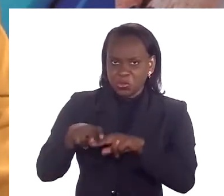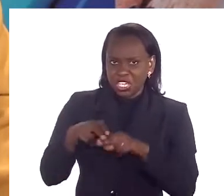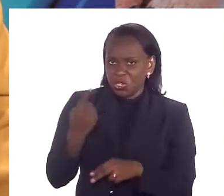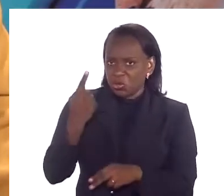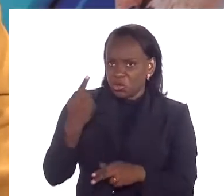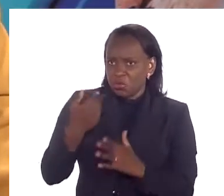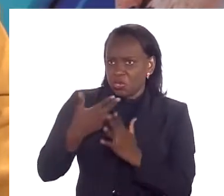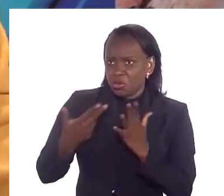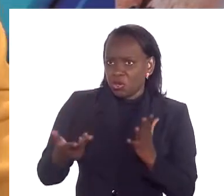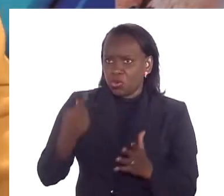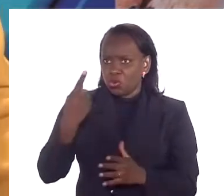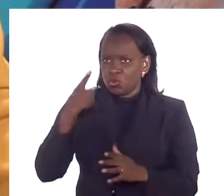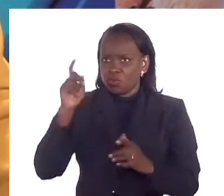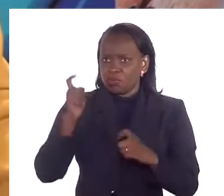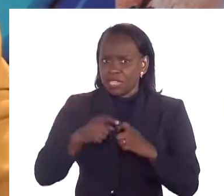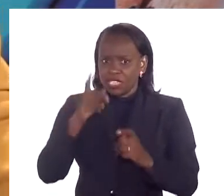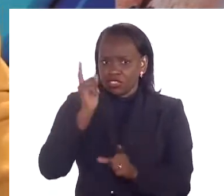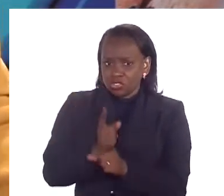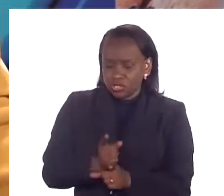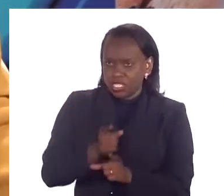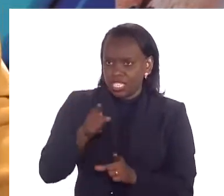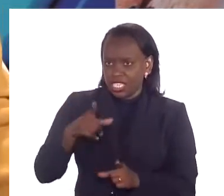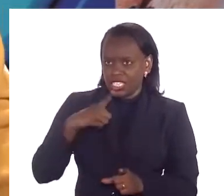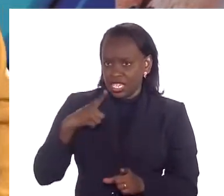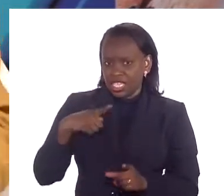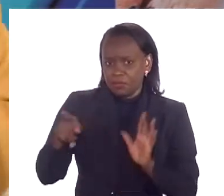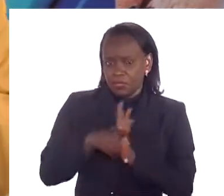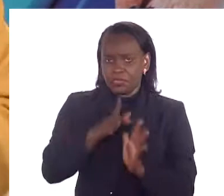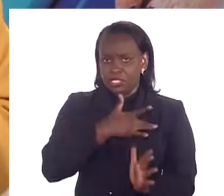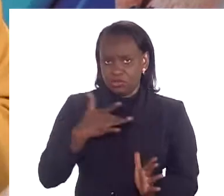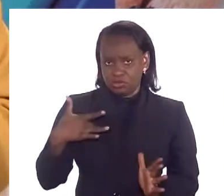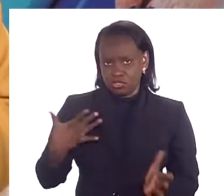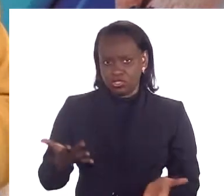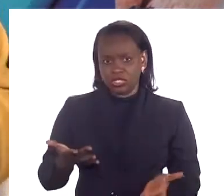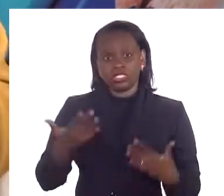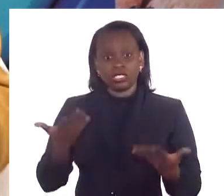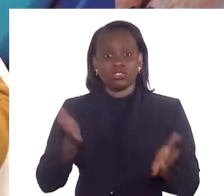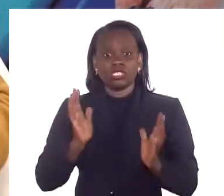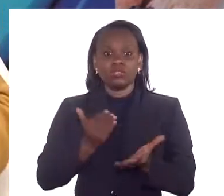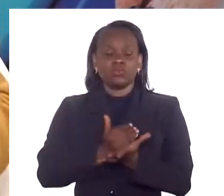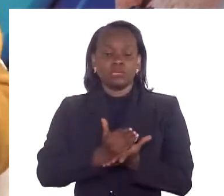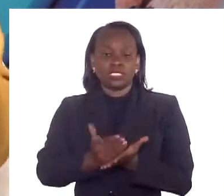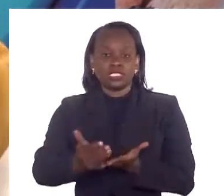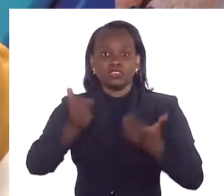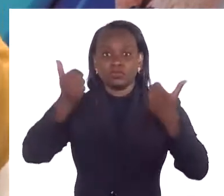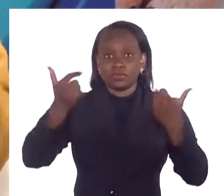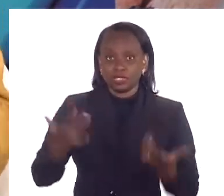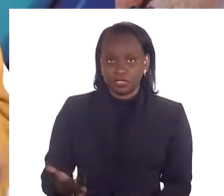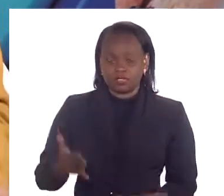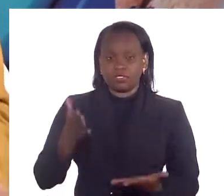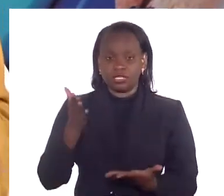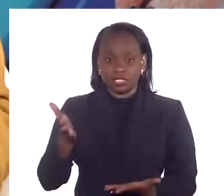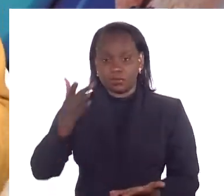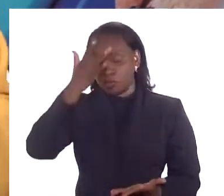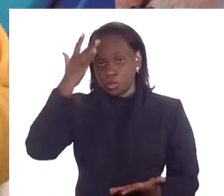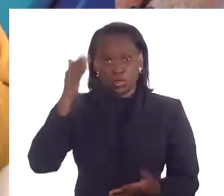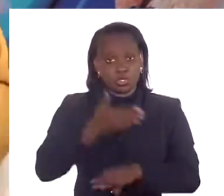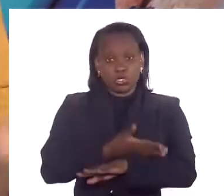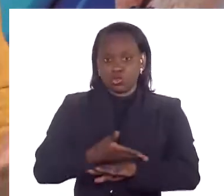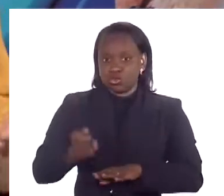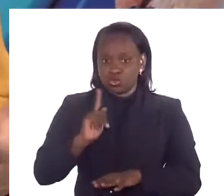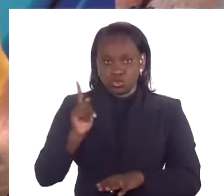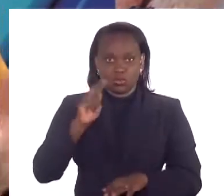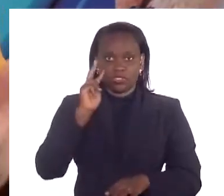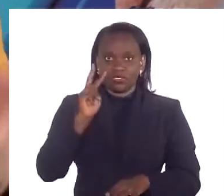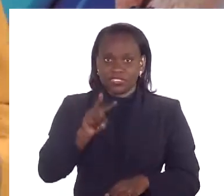por um aspecto, por um diagnóstico que ele tenha na área de saúde. Então, eu já quero começar falando isso para quem não está